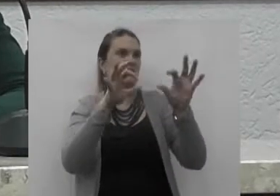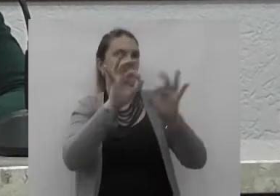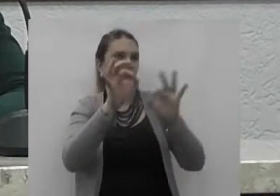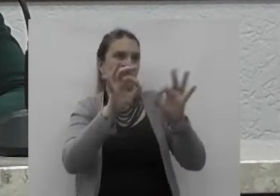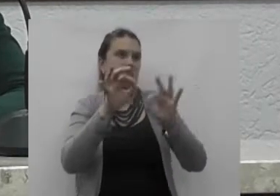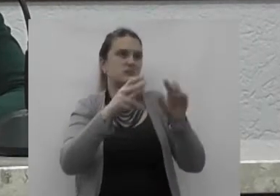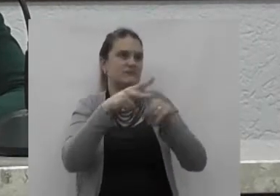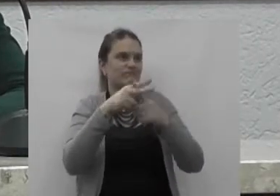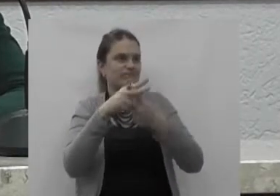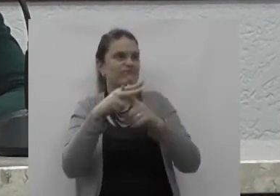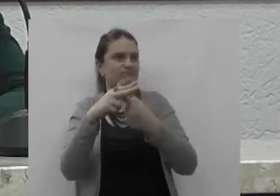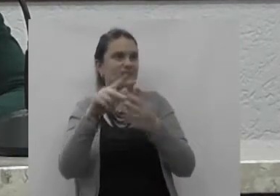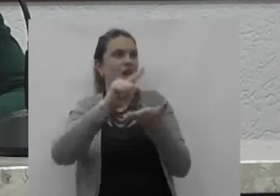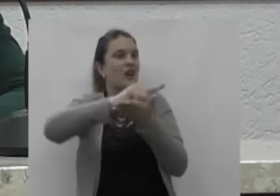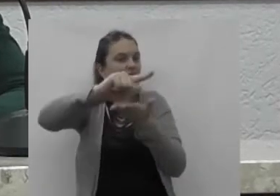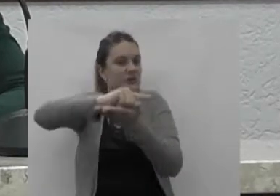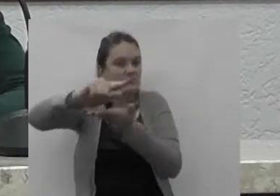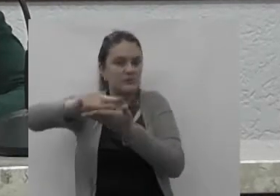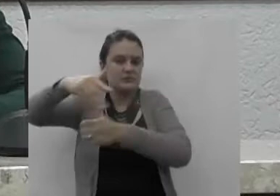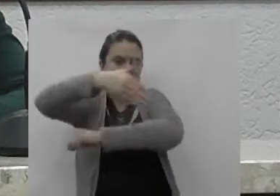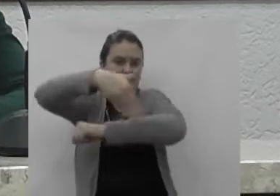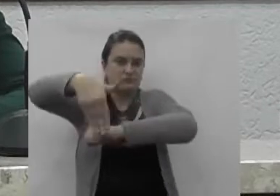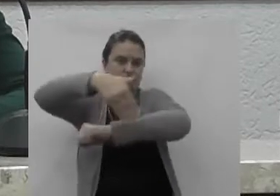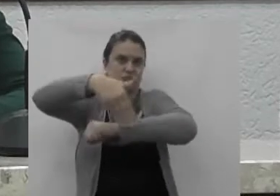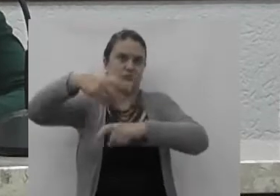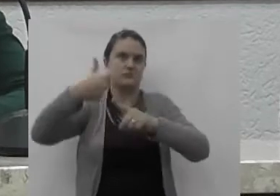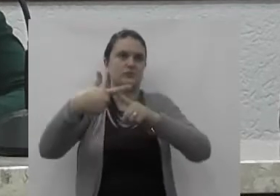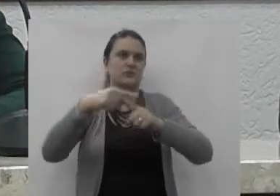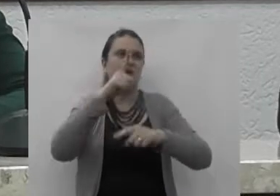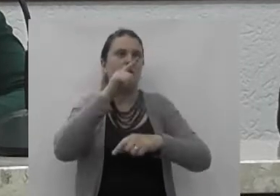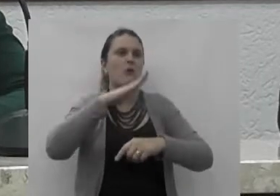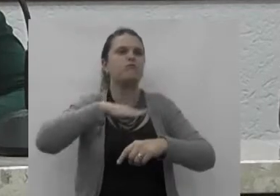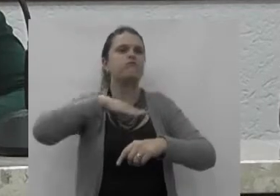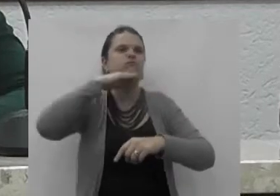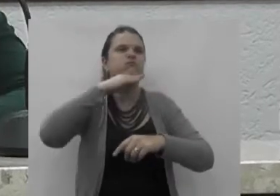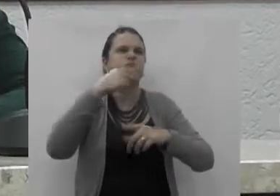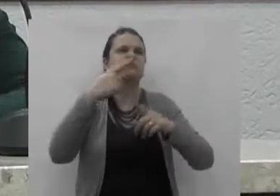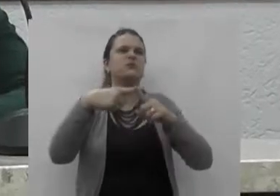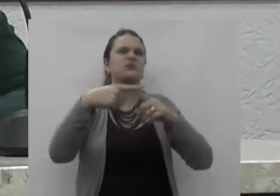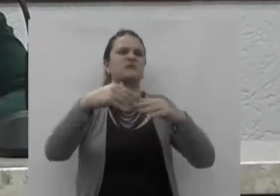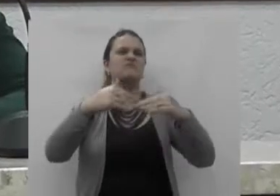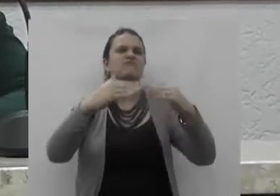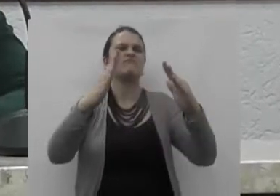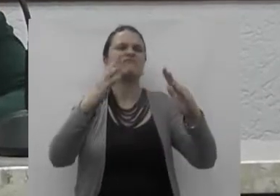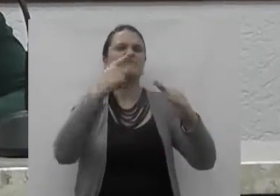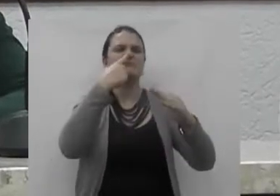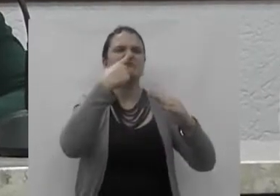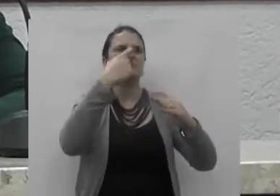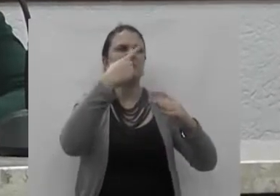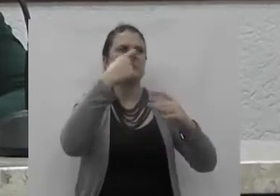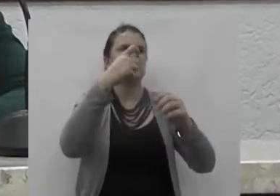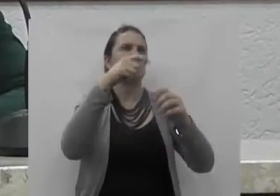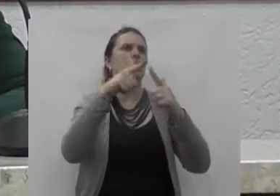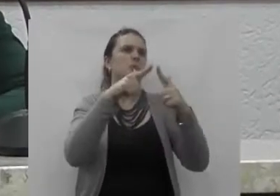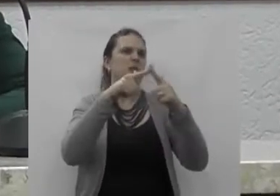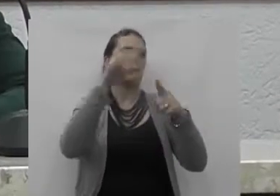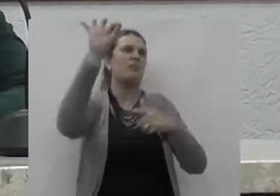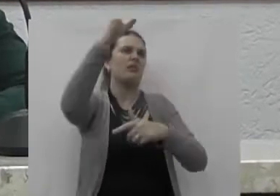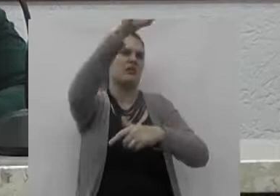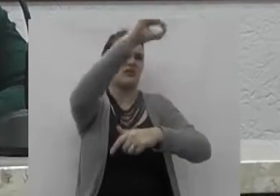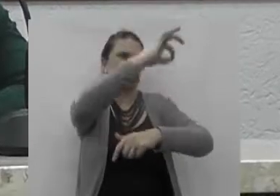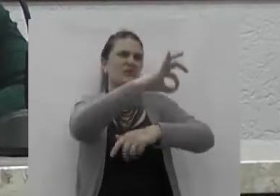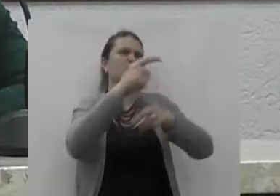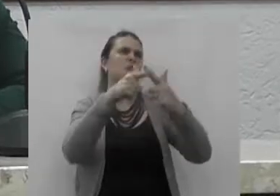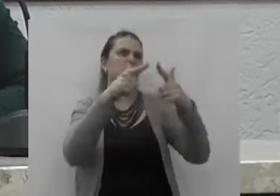de esgotamento e limpeza, e por estar ficando a céu aberto, poderá tornar-se problema de saúde